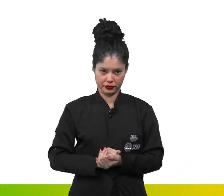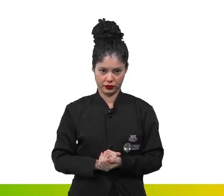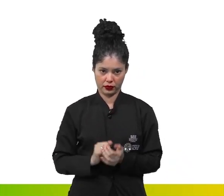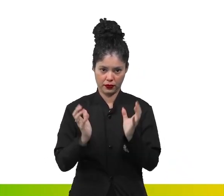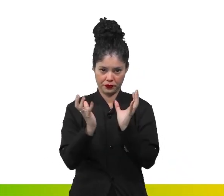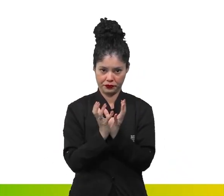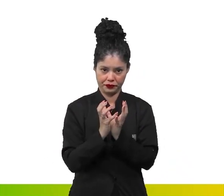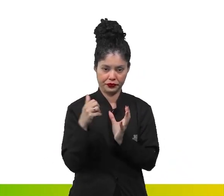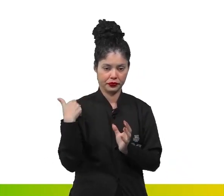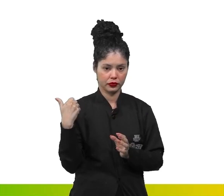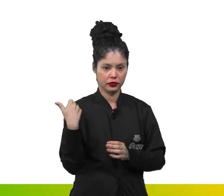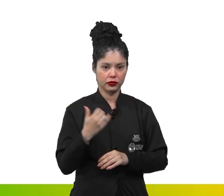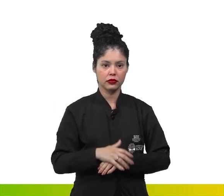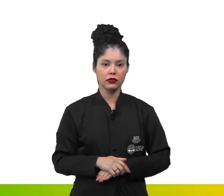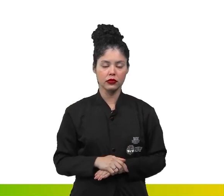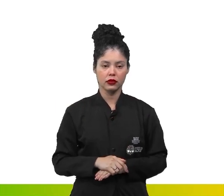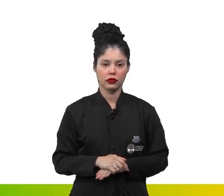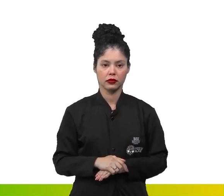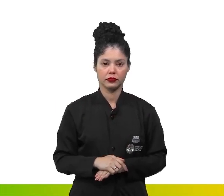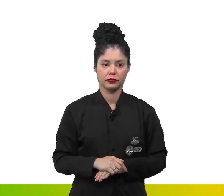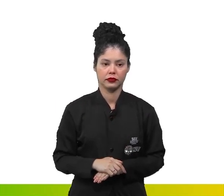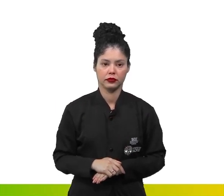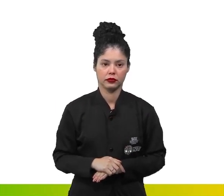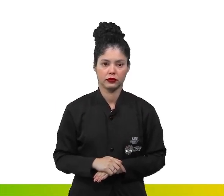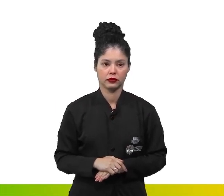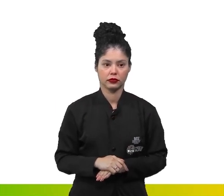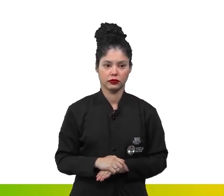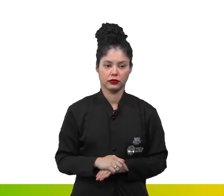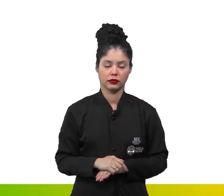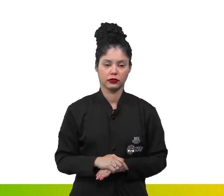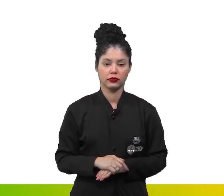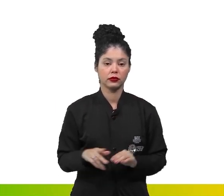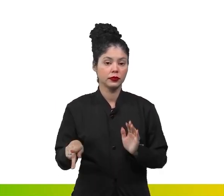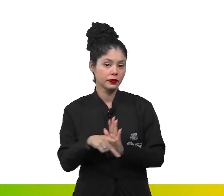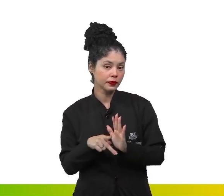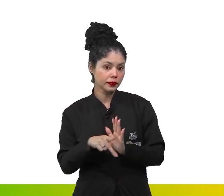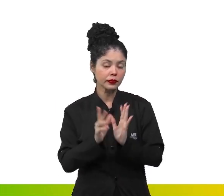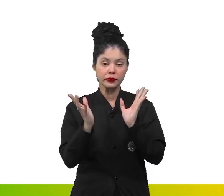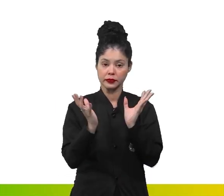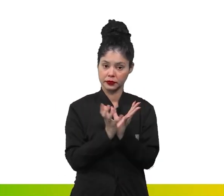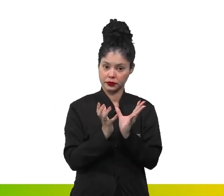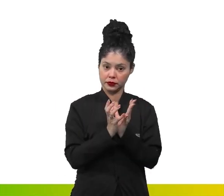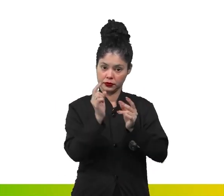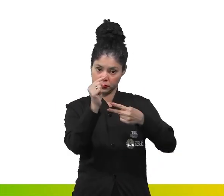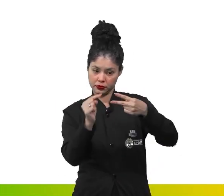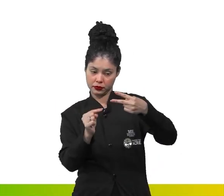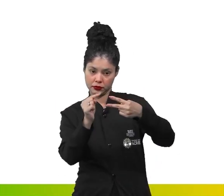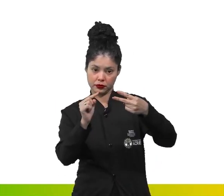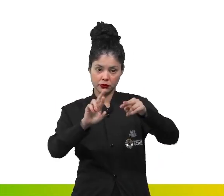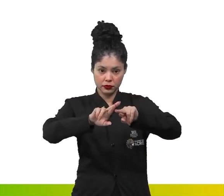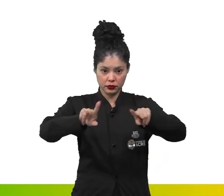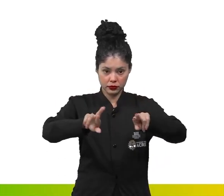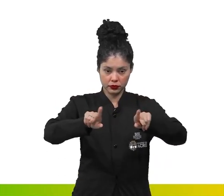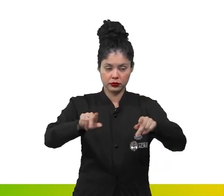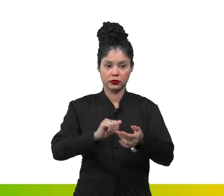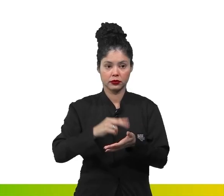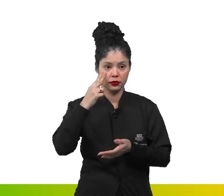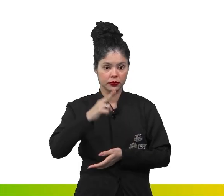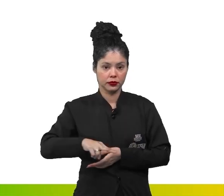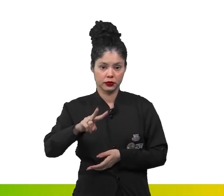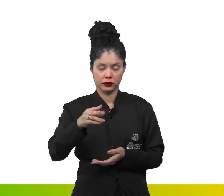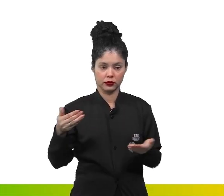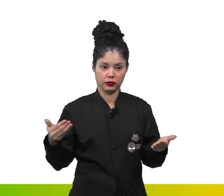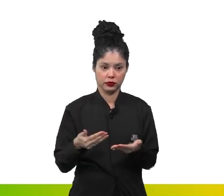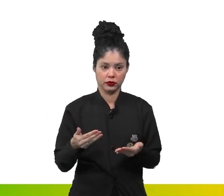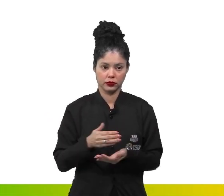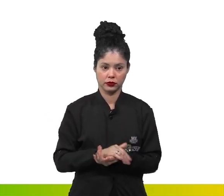por grupos de idades. Aqui nós temos uma pirâmide etária conjunta de 2 anos diferentes que vocês vão observar comigo